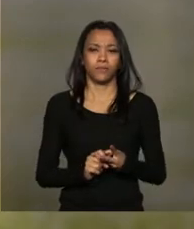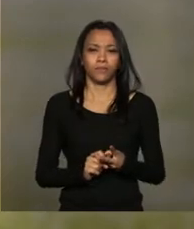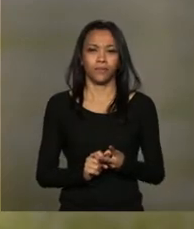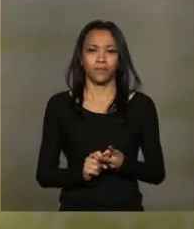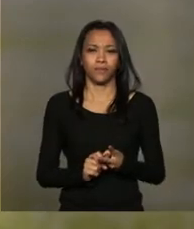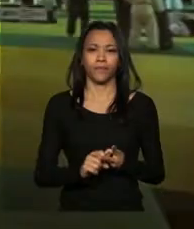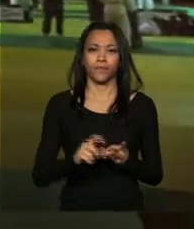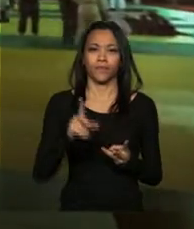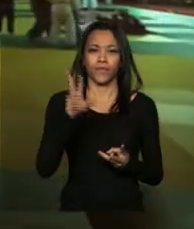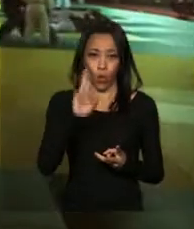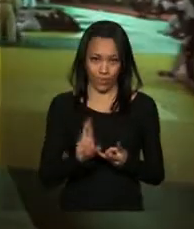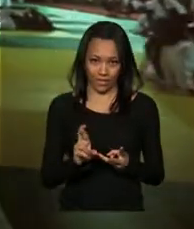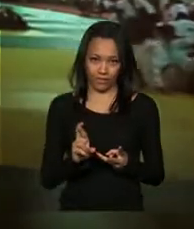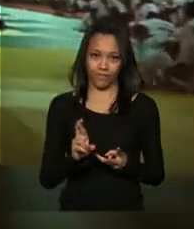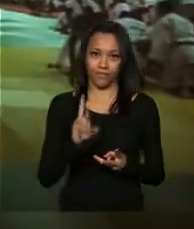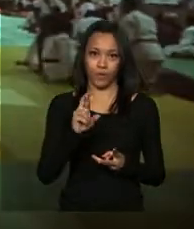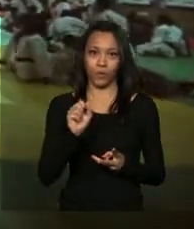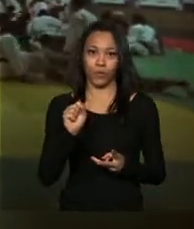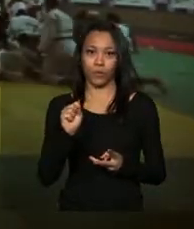e as russas.